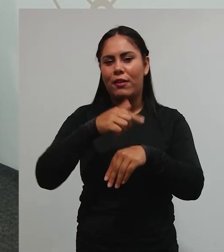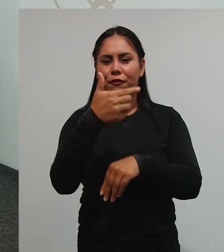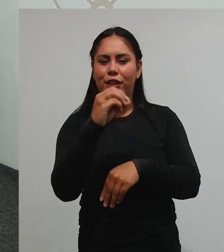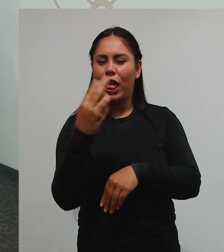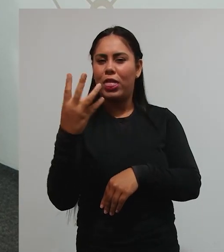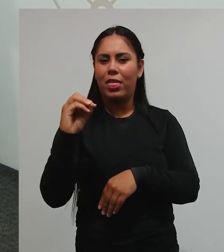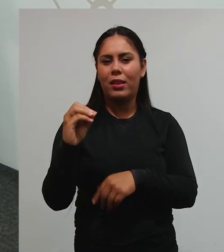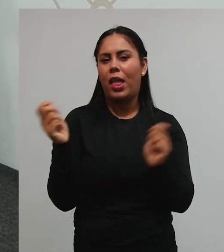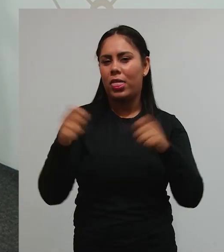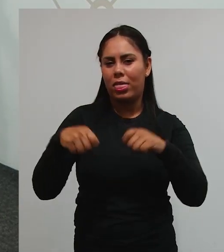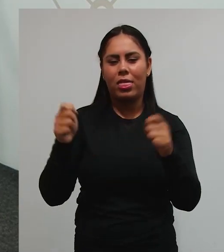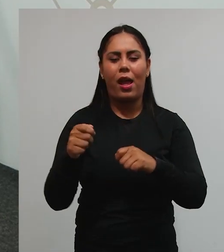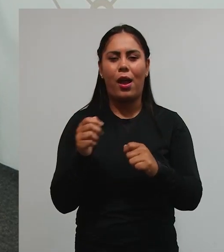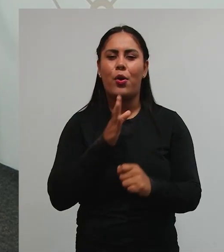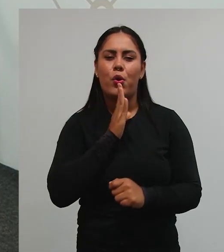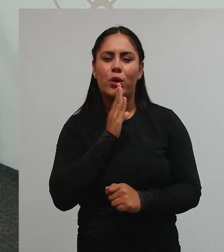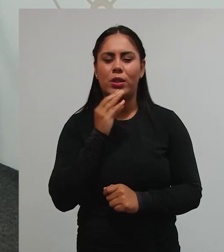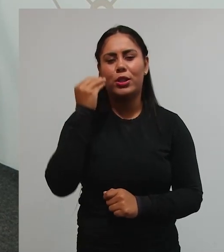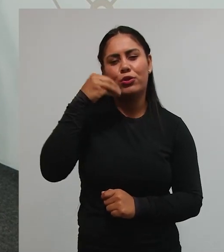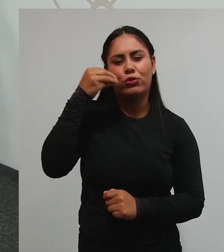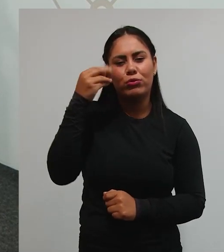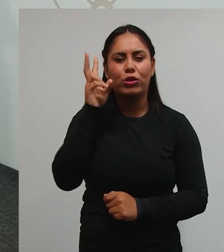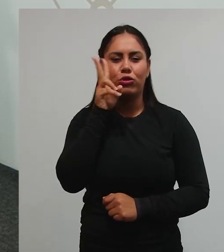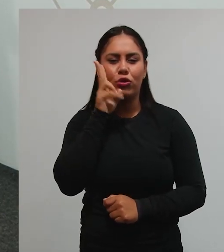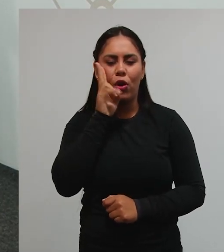Temos muitas outras possibilidades que